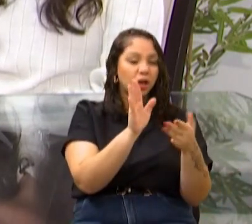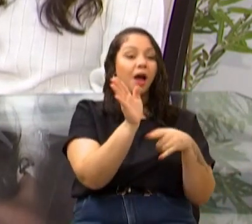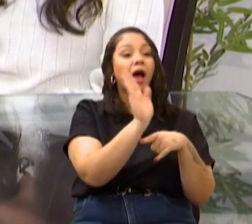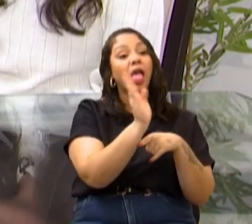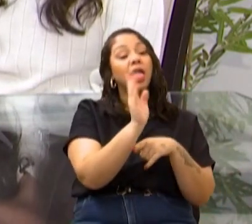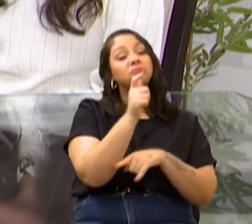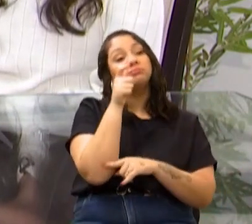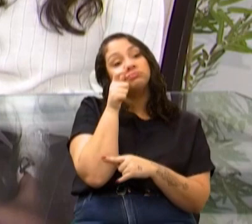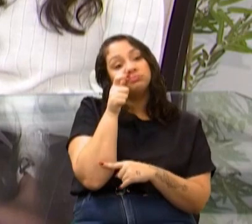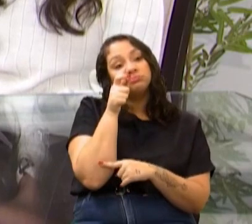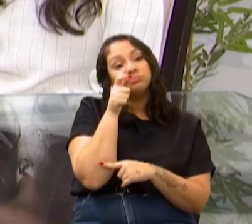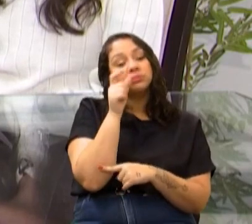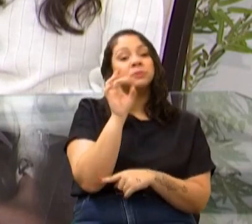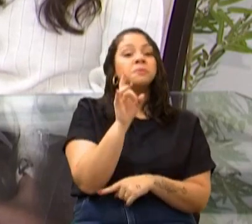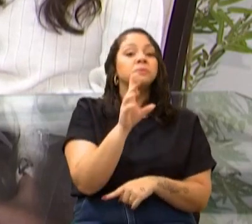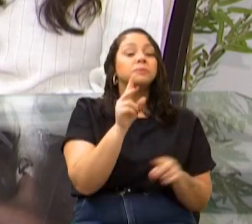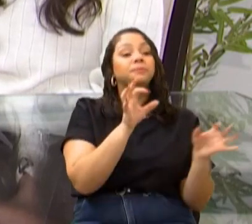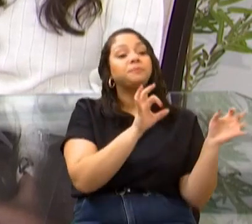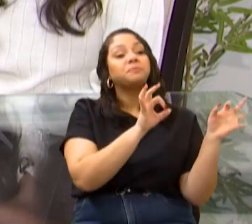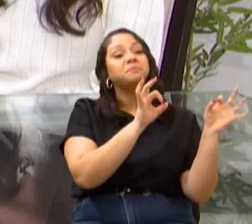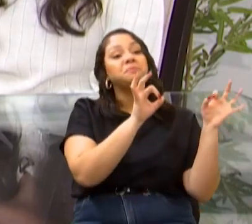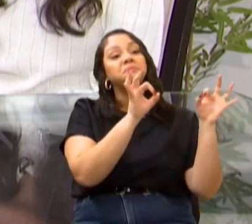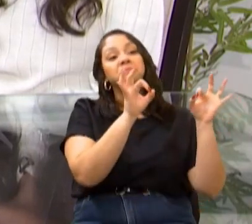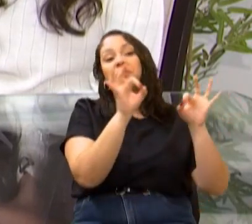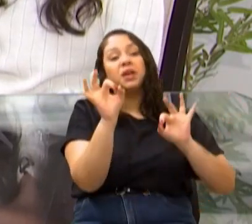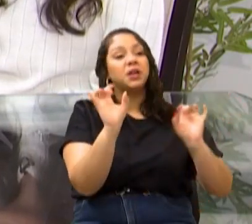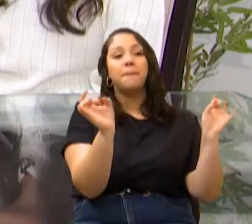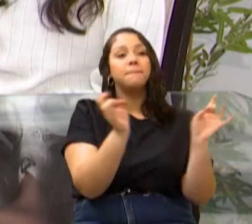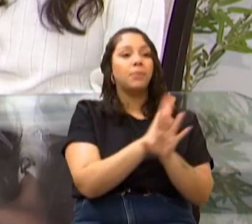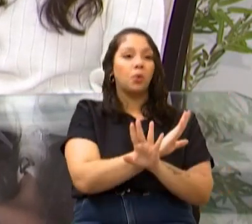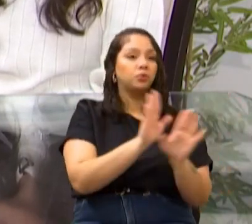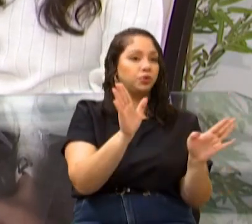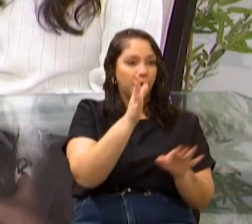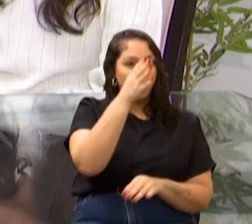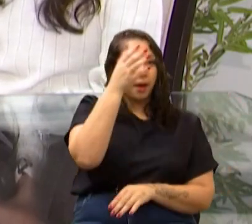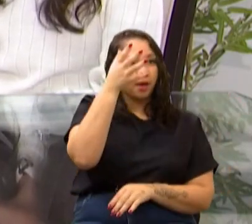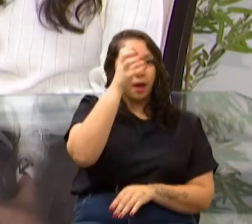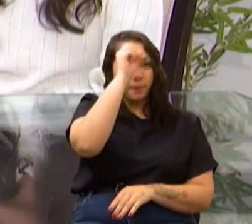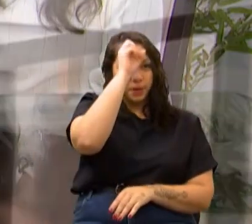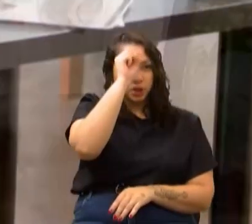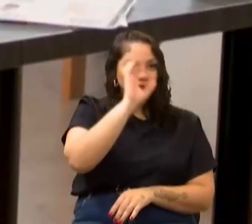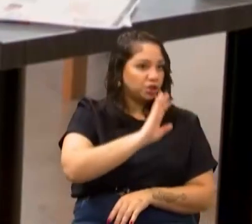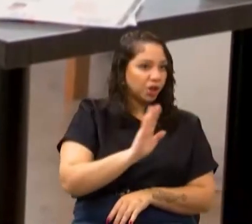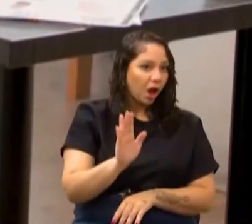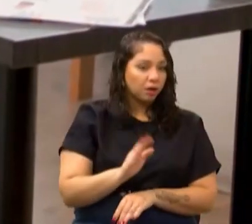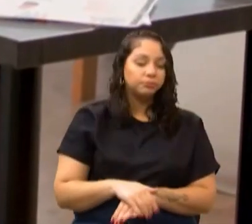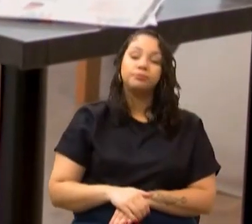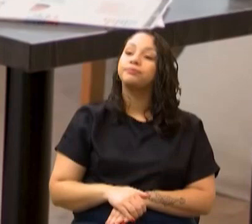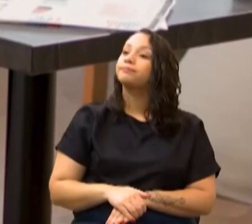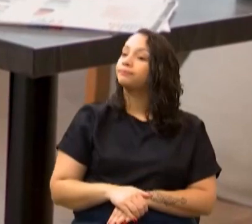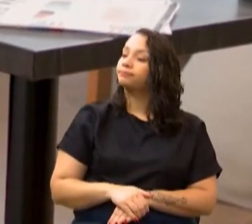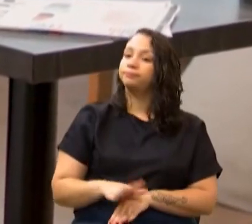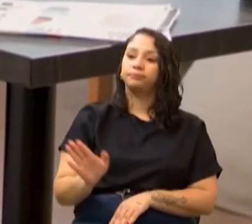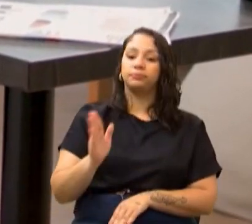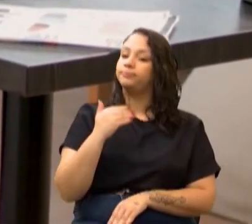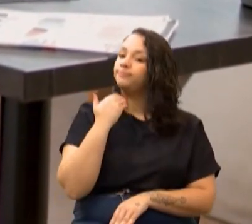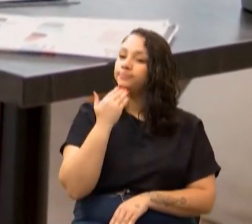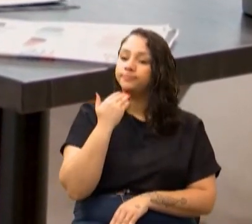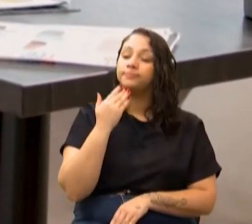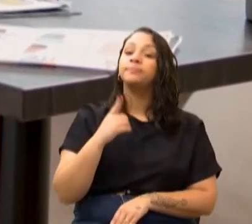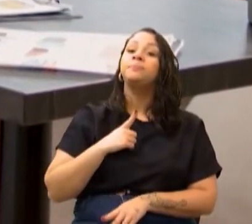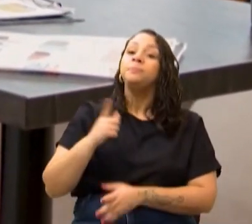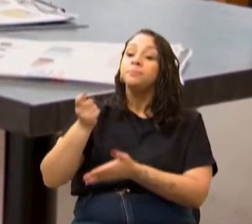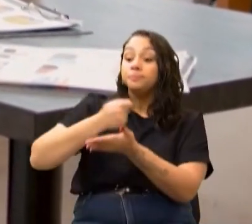vídeo, acha que fazer as coisas é simplesmente ver, assistir a vídeos e já aprendeu. Não é assim que funciona.